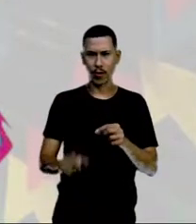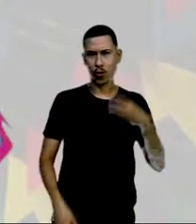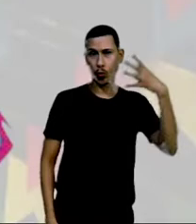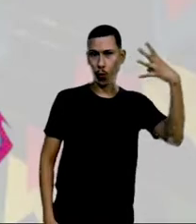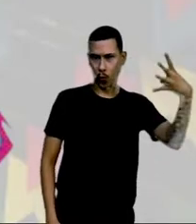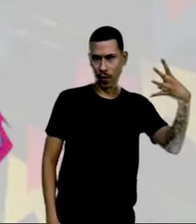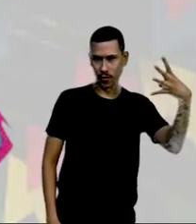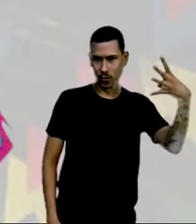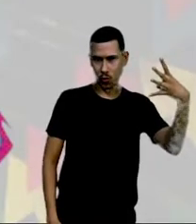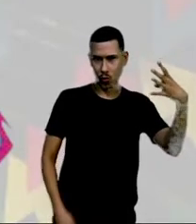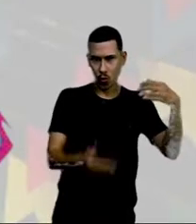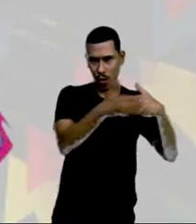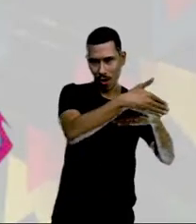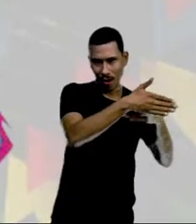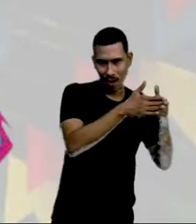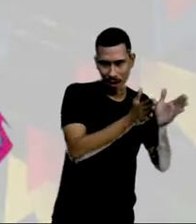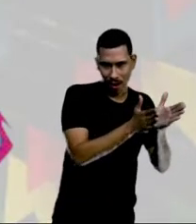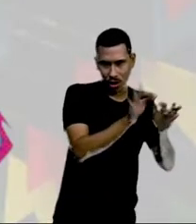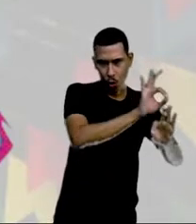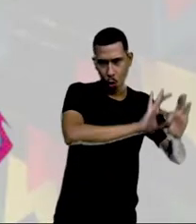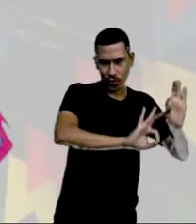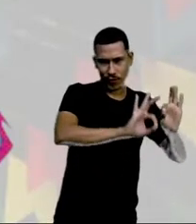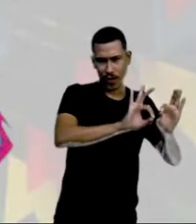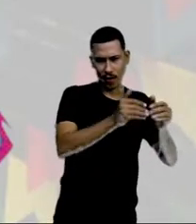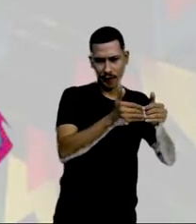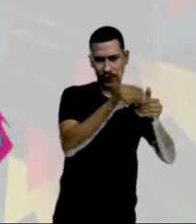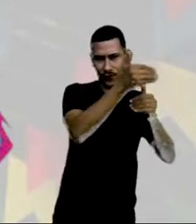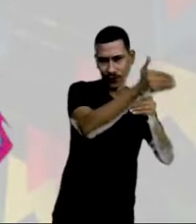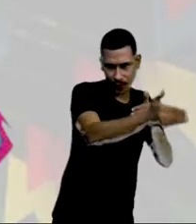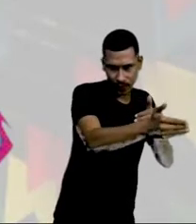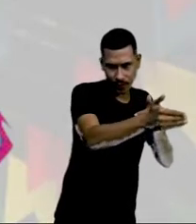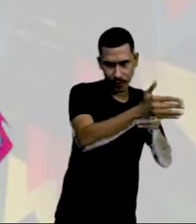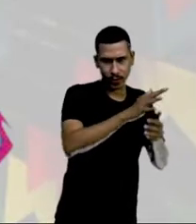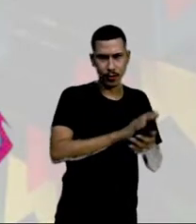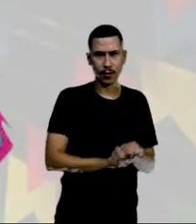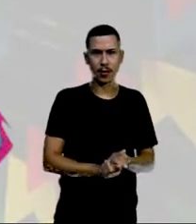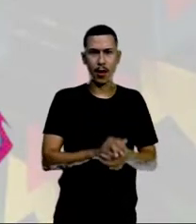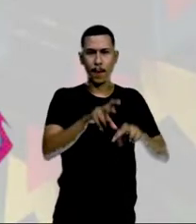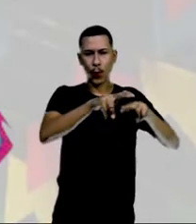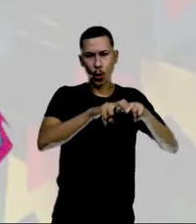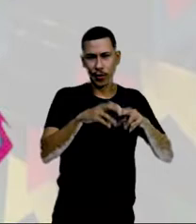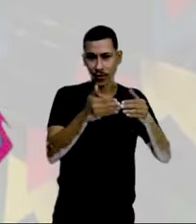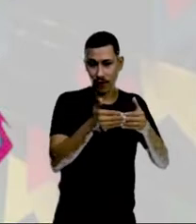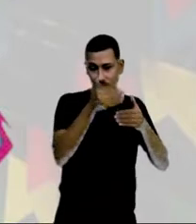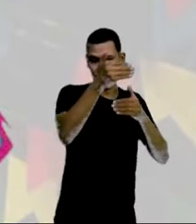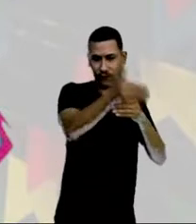quatro caixinhas organizadas aqui na frente. Então, por isso que lá na